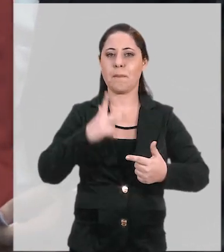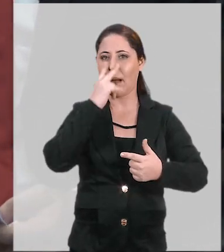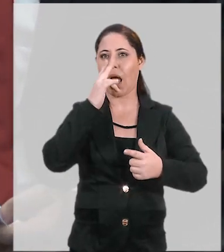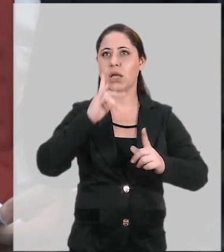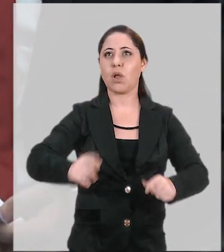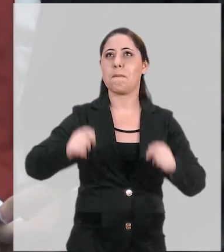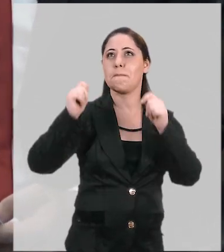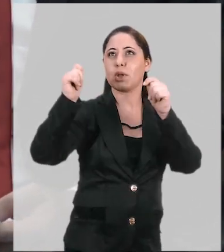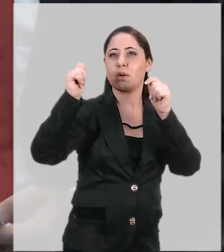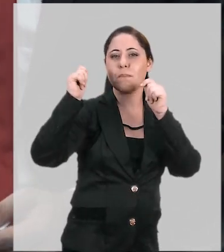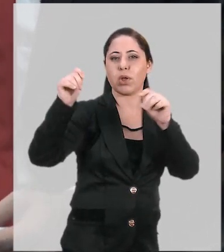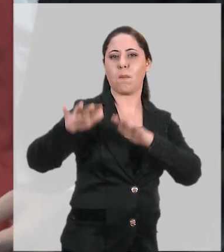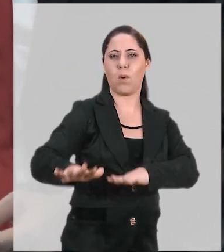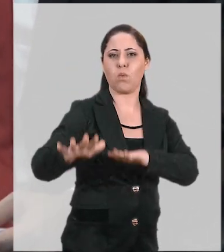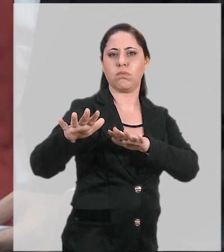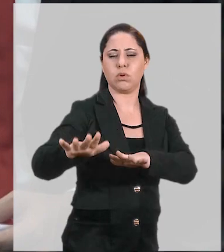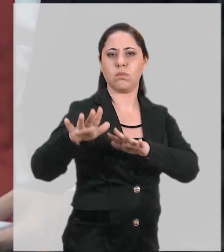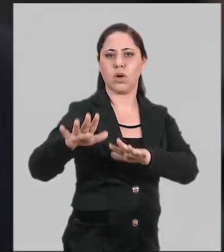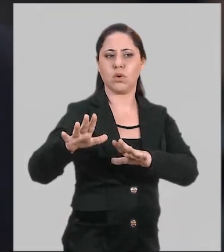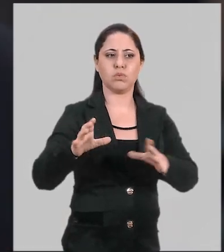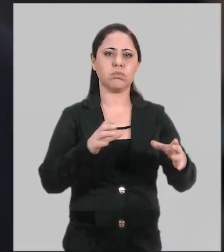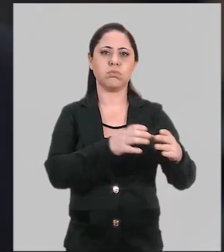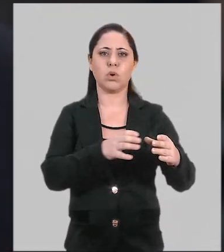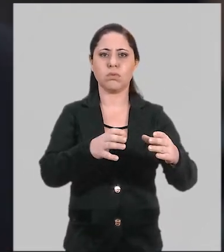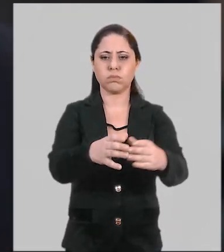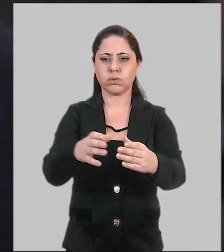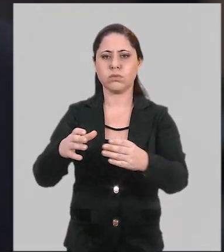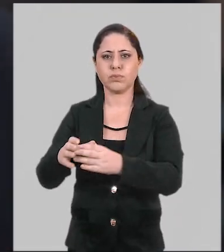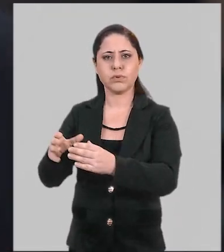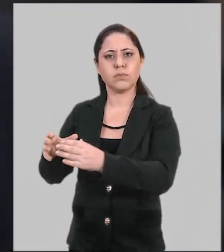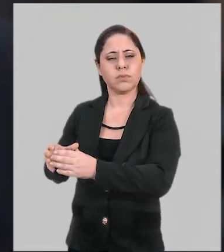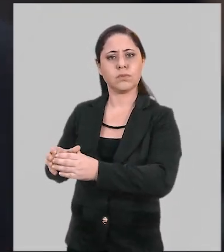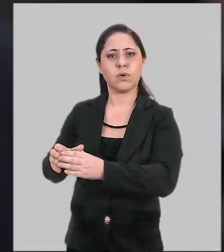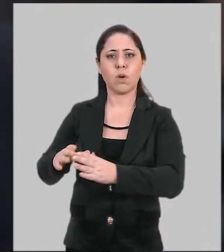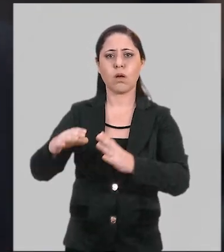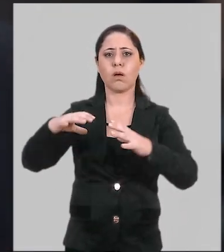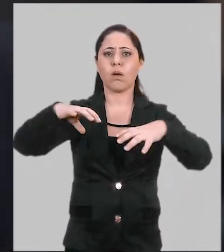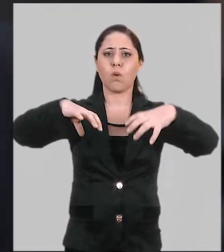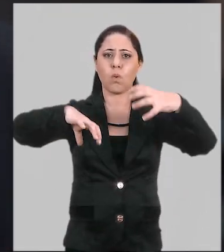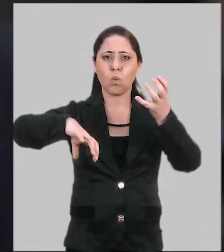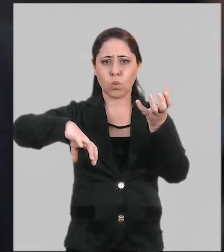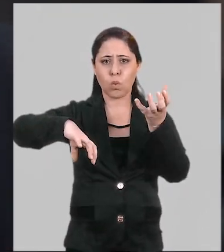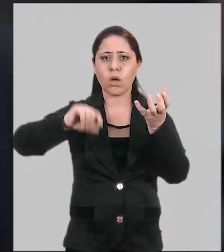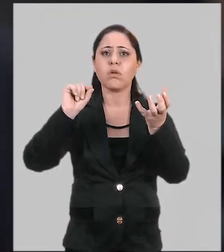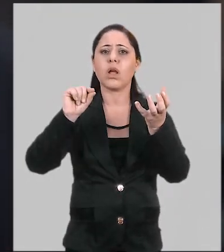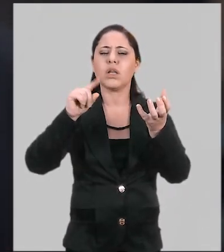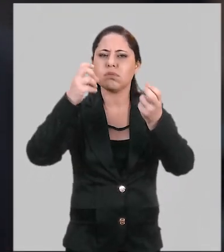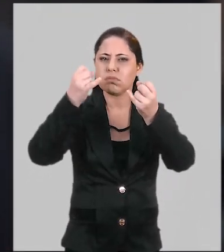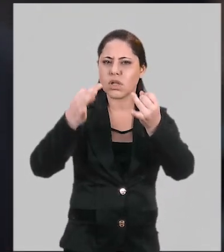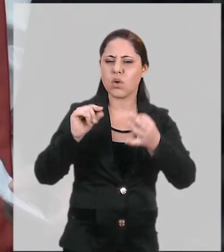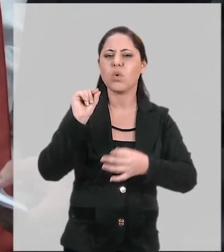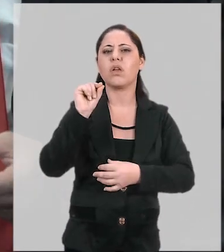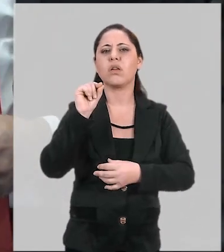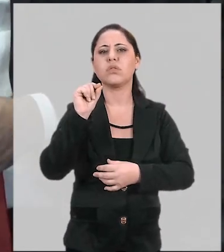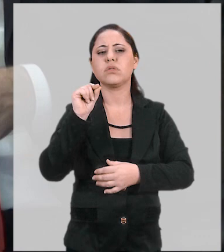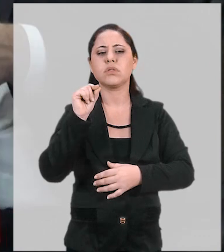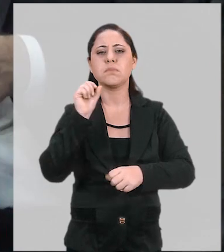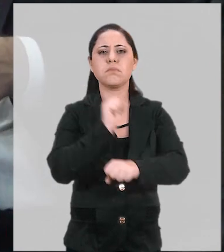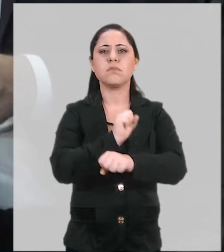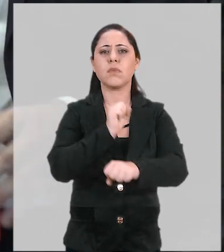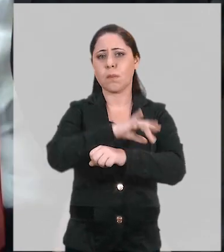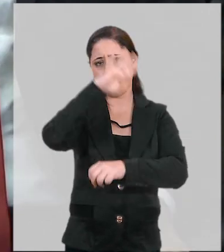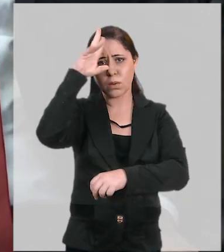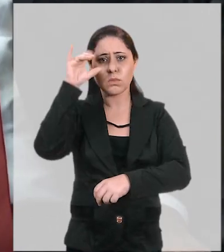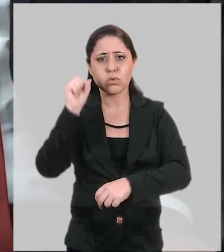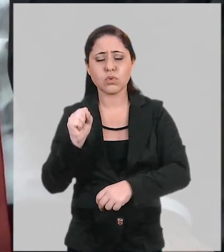bandeira levantada por alguns segmentos aí do Congresso Nacional. Ultimamente, eu queria que o senhor falasse um pouco sobre isso. Qual que é a expectativa aqui